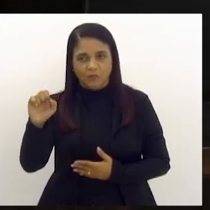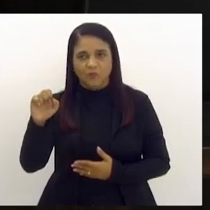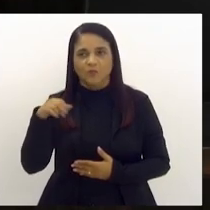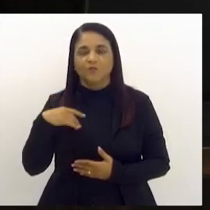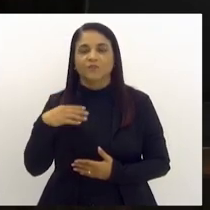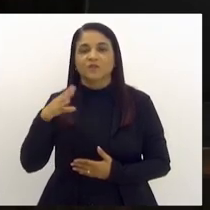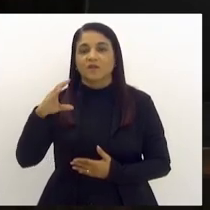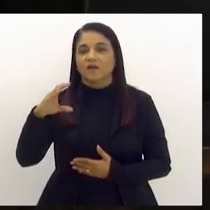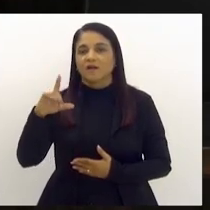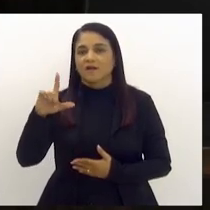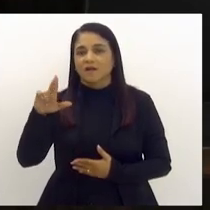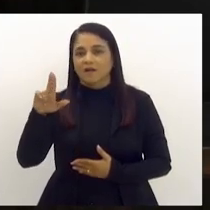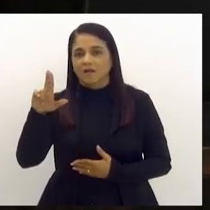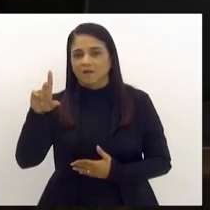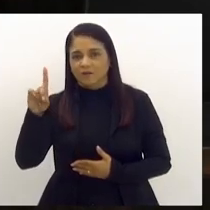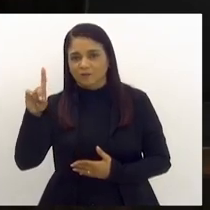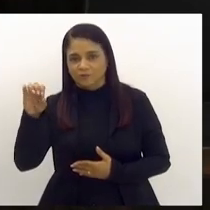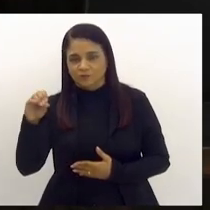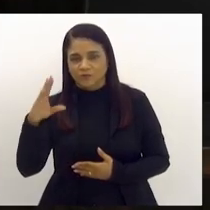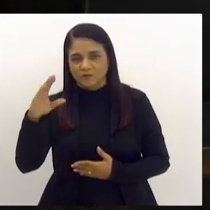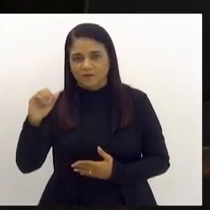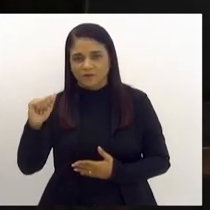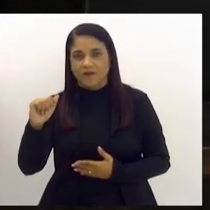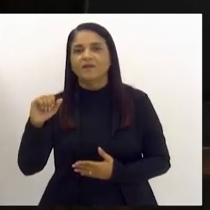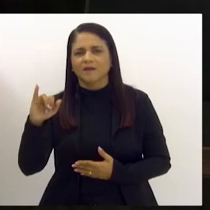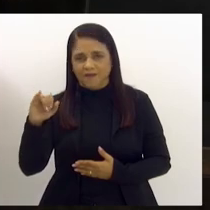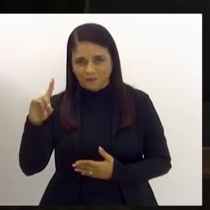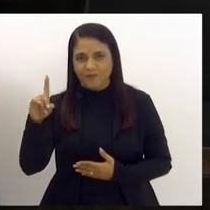Deputado Cláudio Caiado. Presidente,